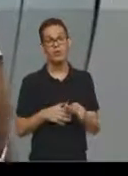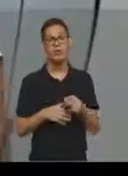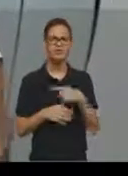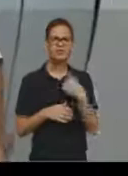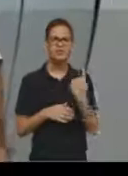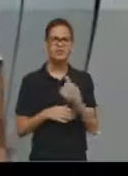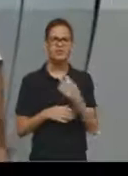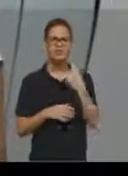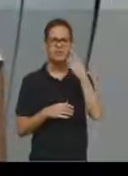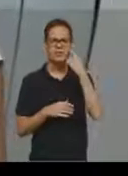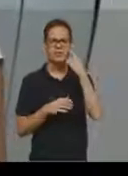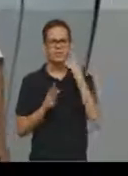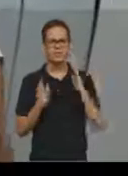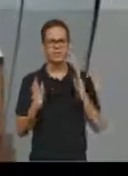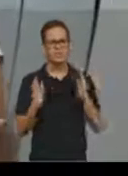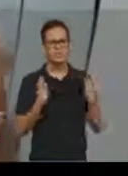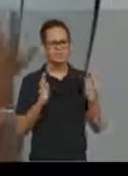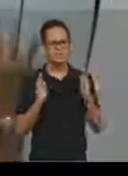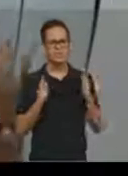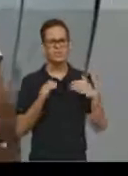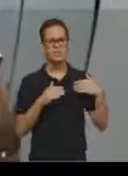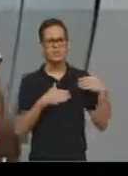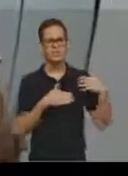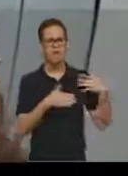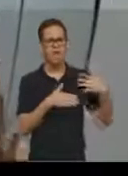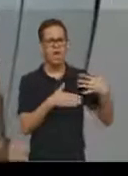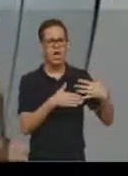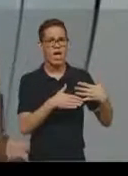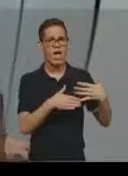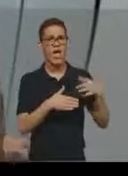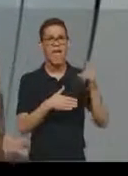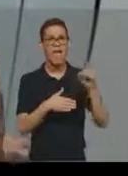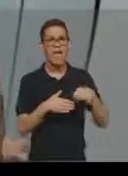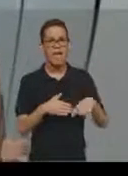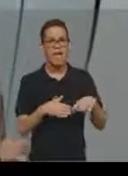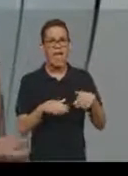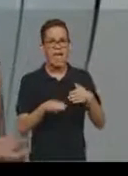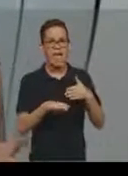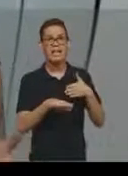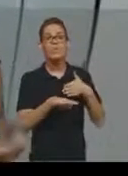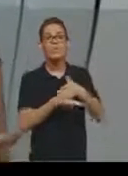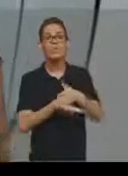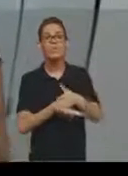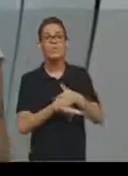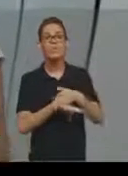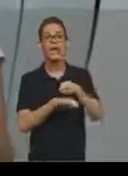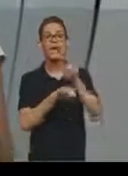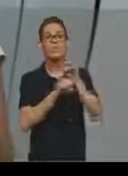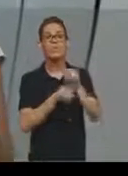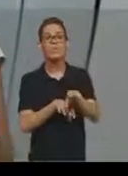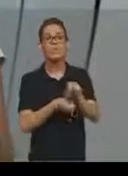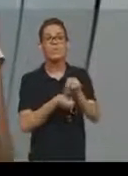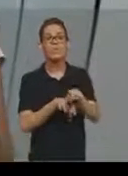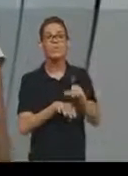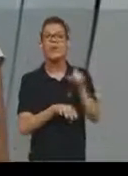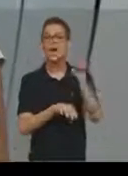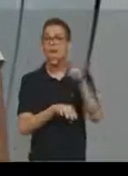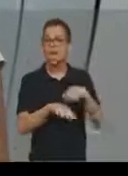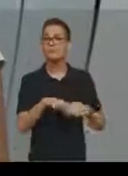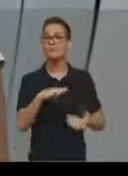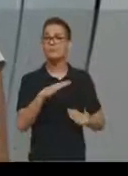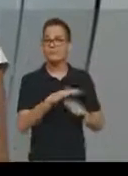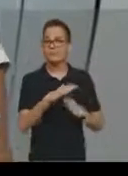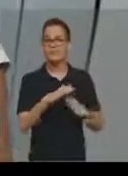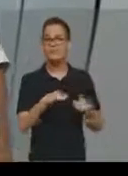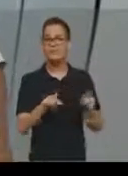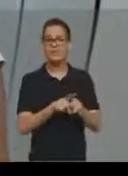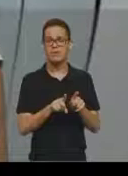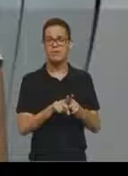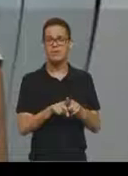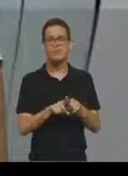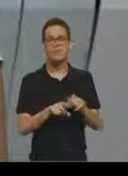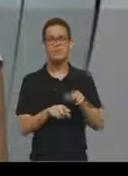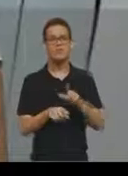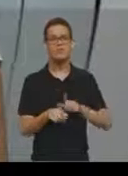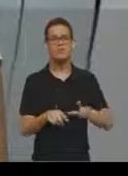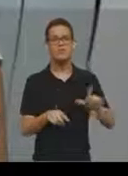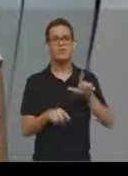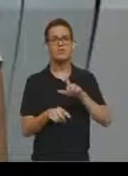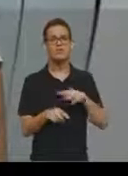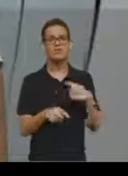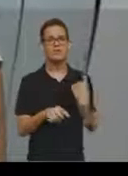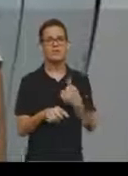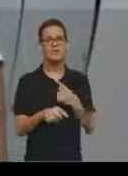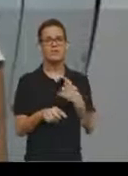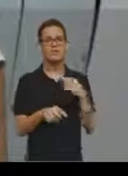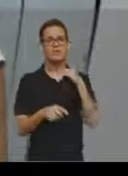grande período da nossa história o acesso à educação foi algo muito restrito, né? E a gente consegue relacionar isso muito claramente à